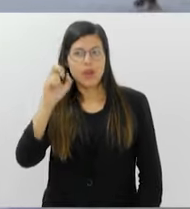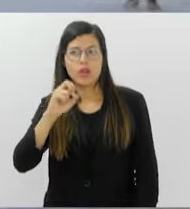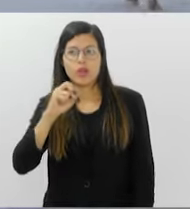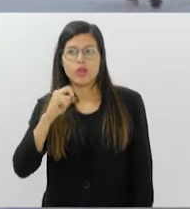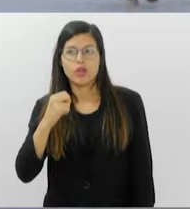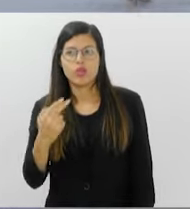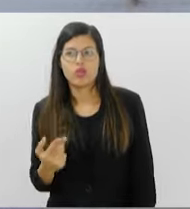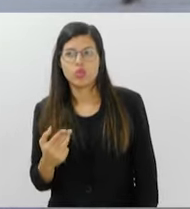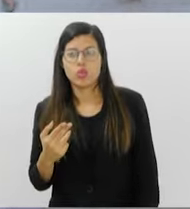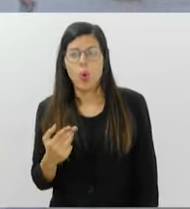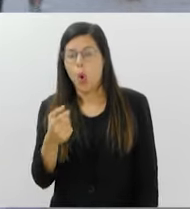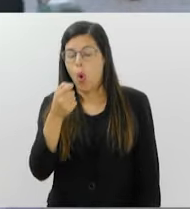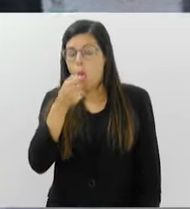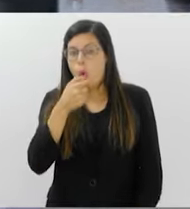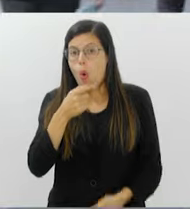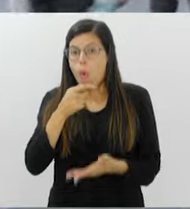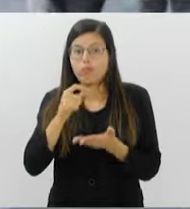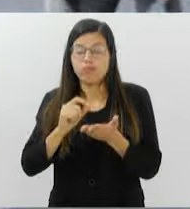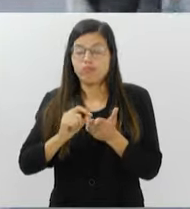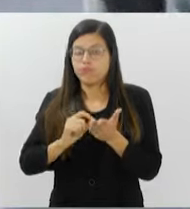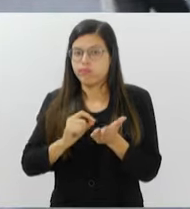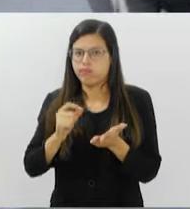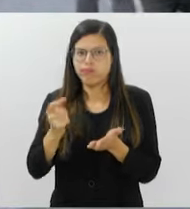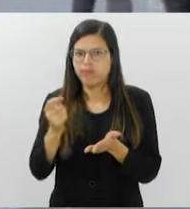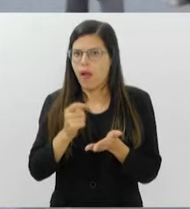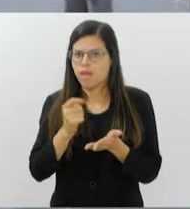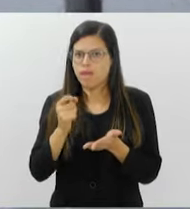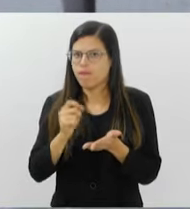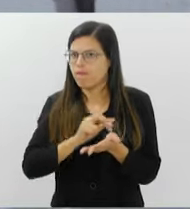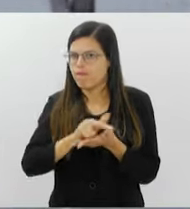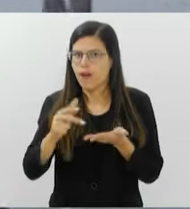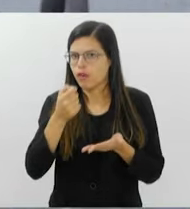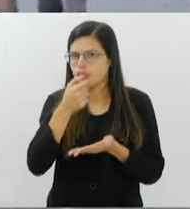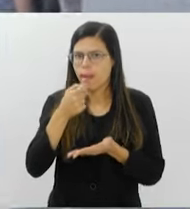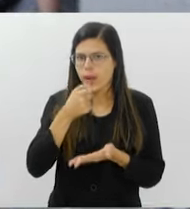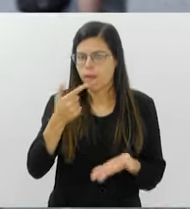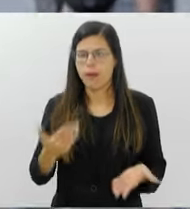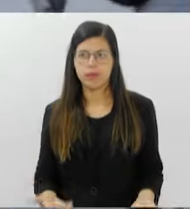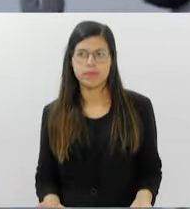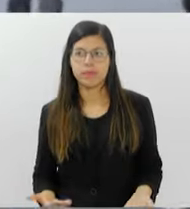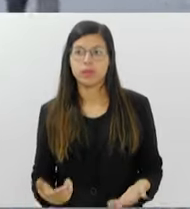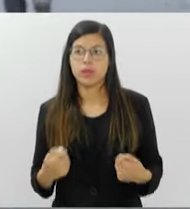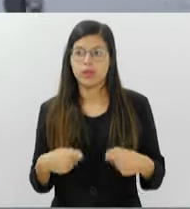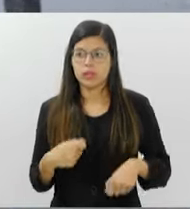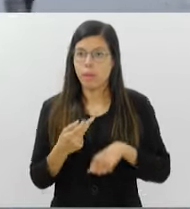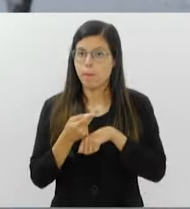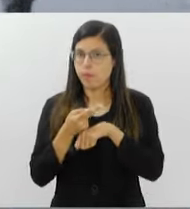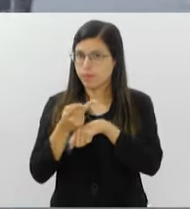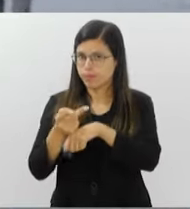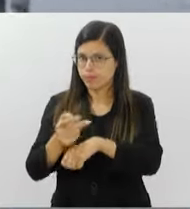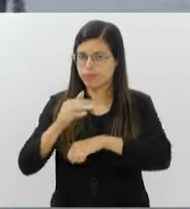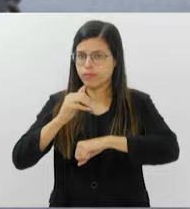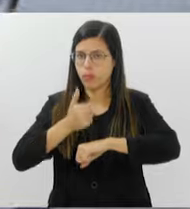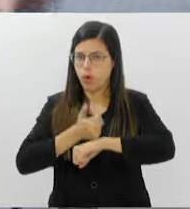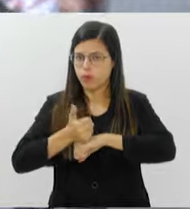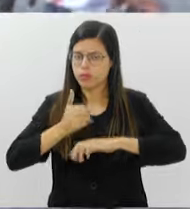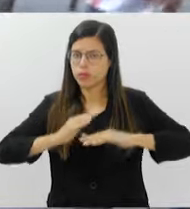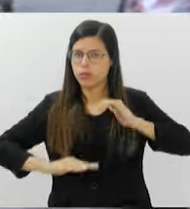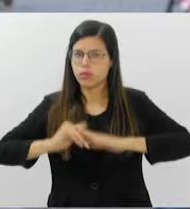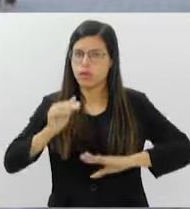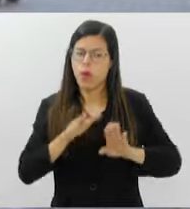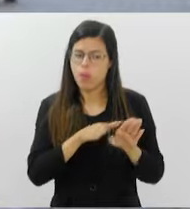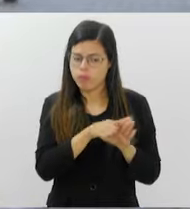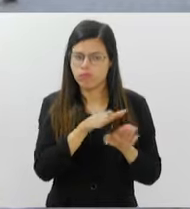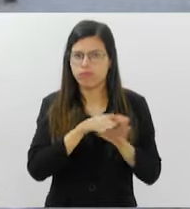de algo que não deveria ser tão necessário assim. E isso daí é muito importante, você ficar com um profissional especializado para te orientar direitinho o que